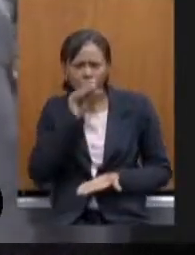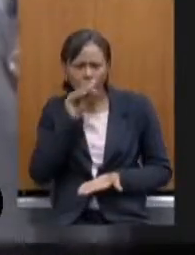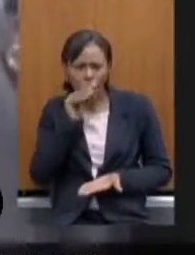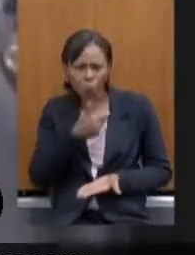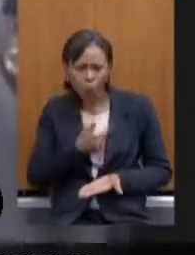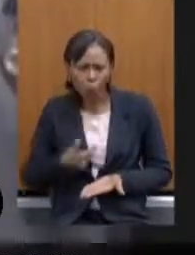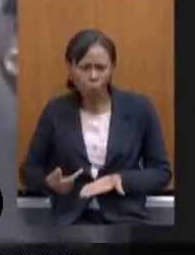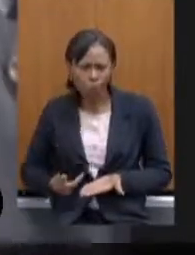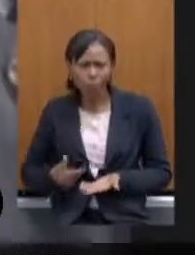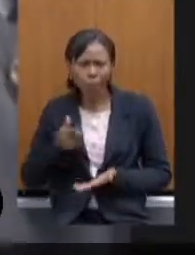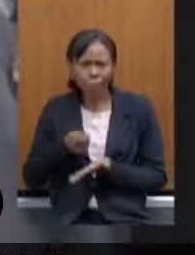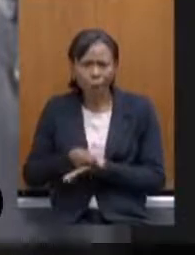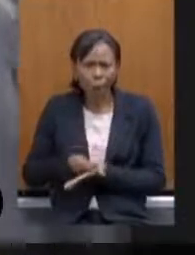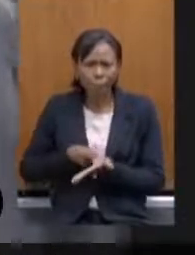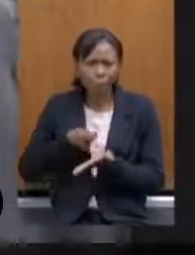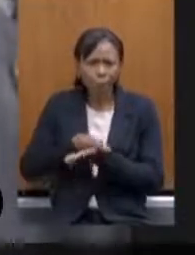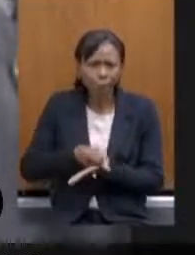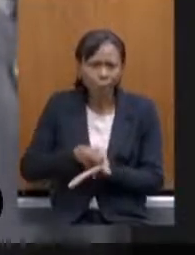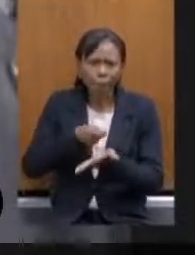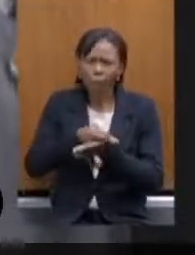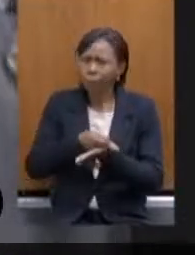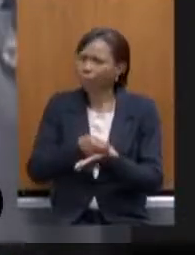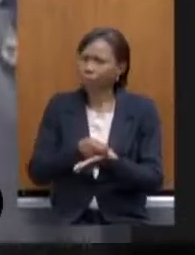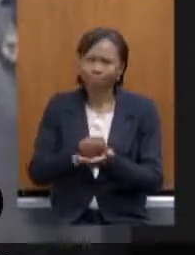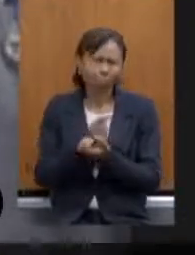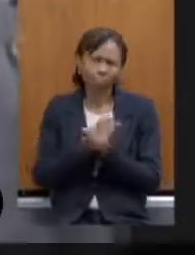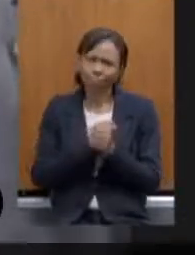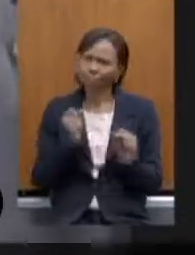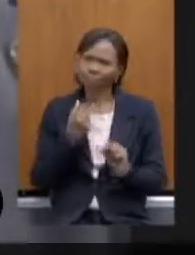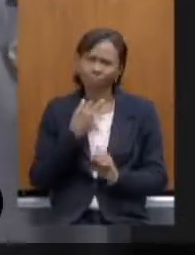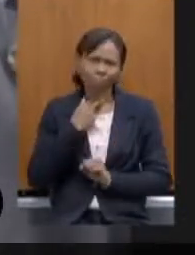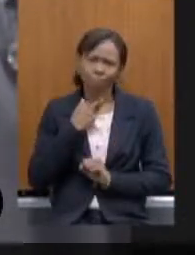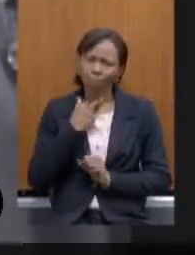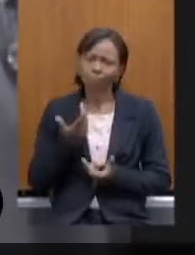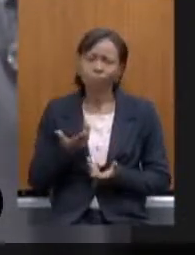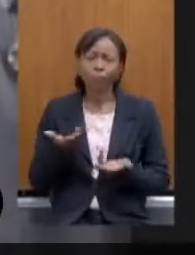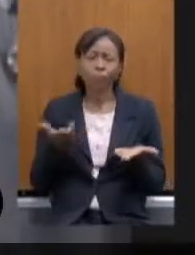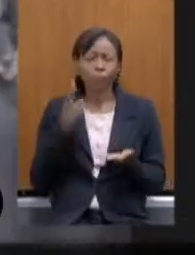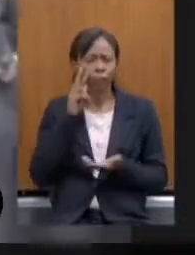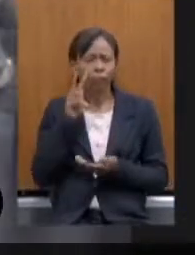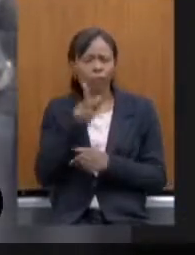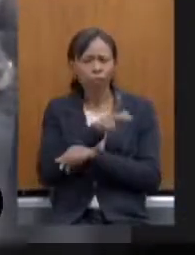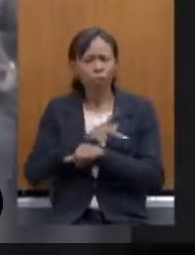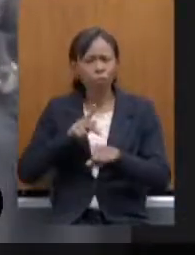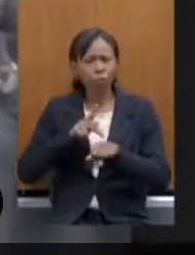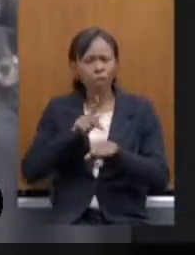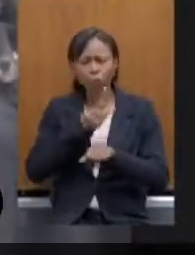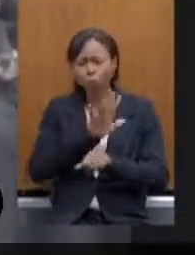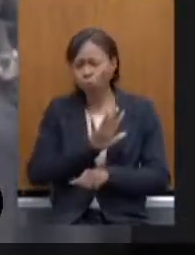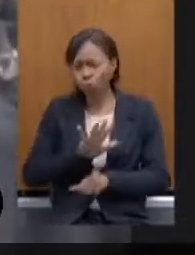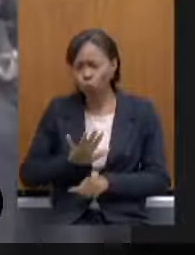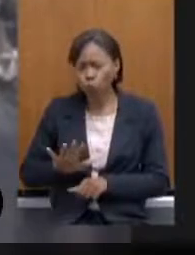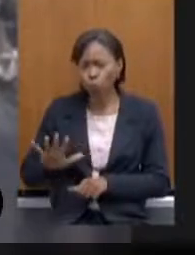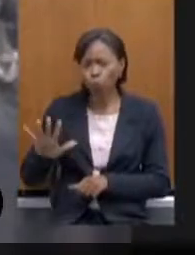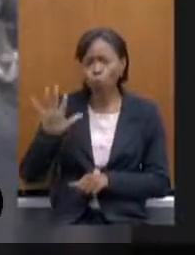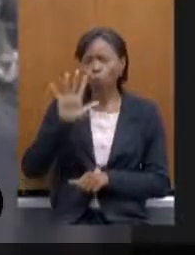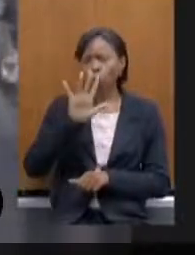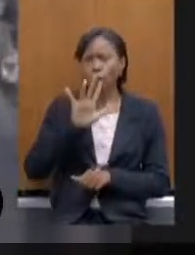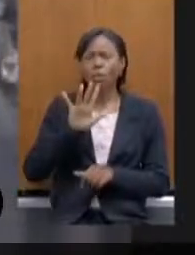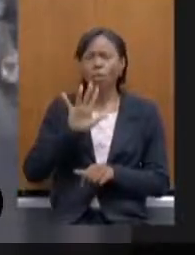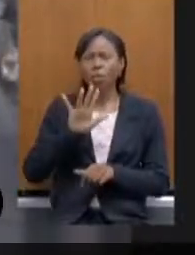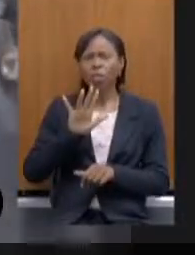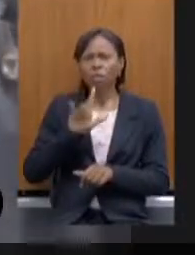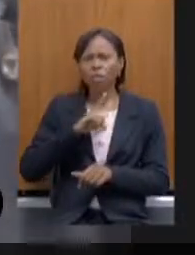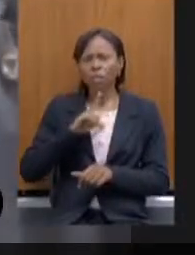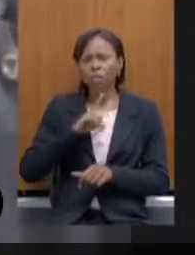realmente não dá para poder acontecer isso e hoje a gente vê que o país inteiro na sua grande é